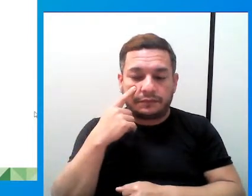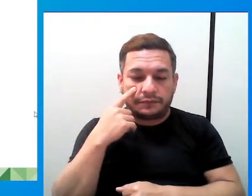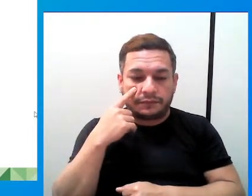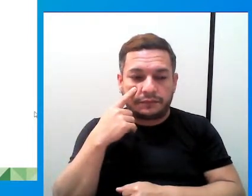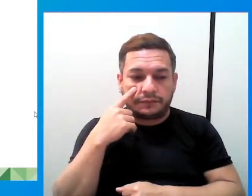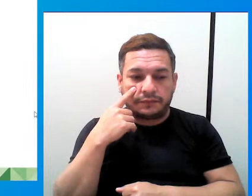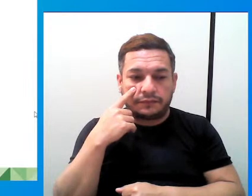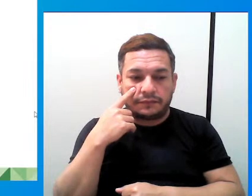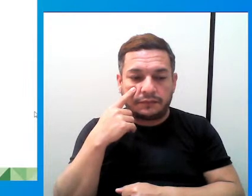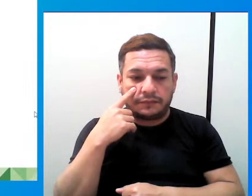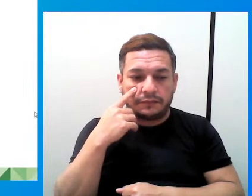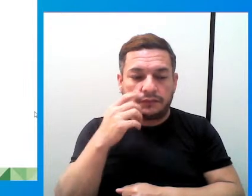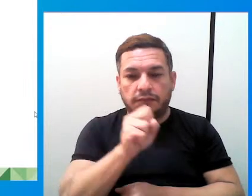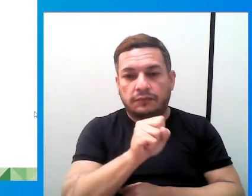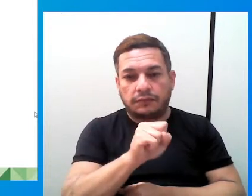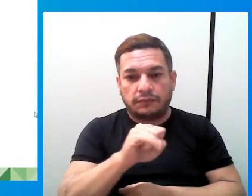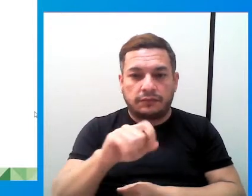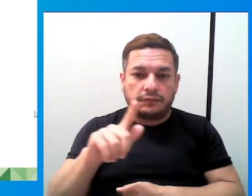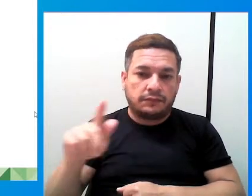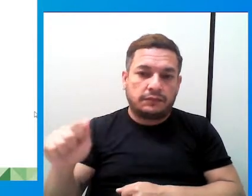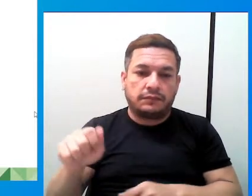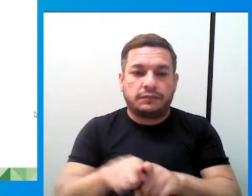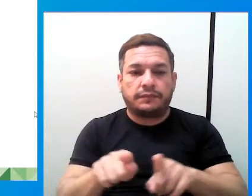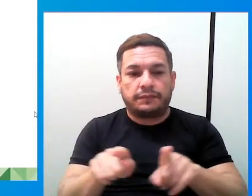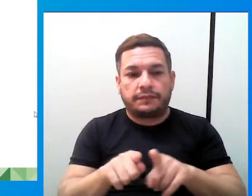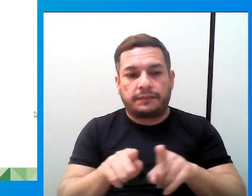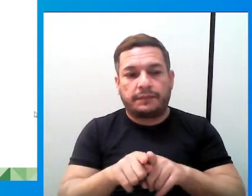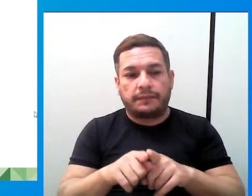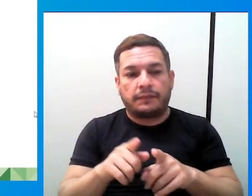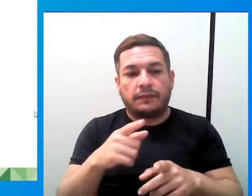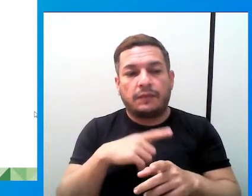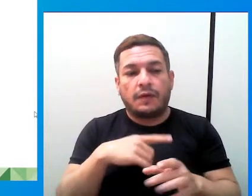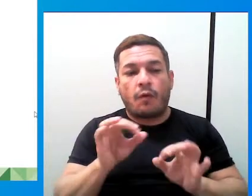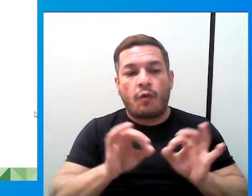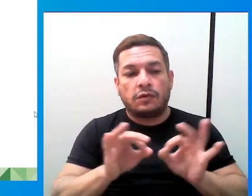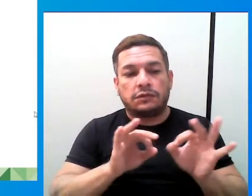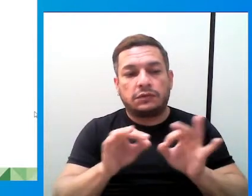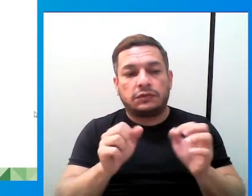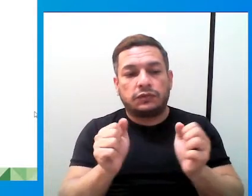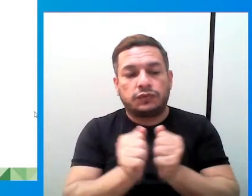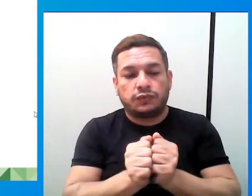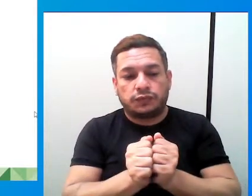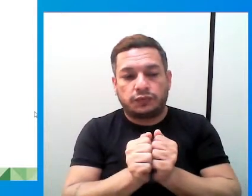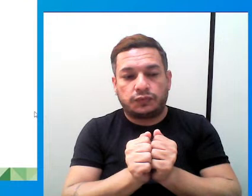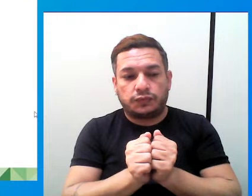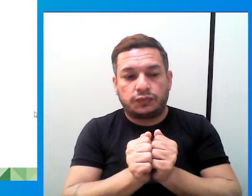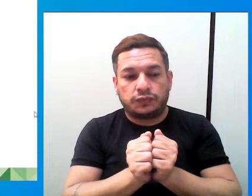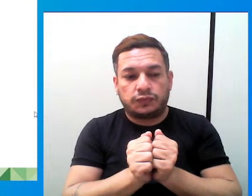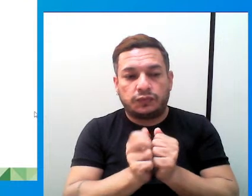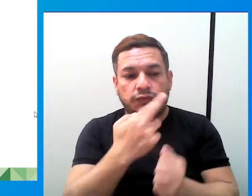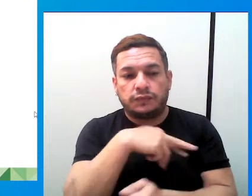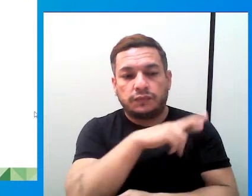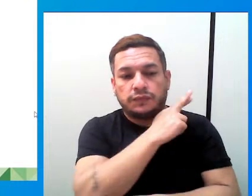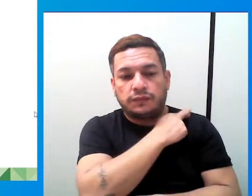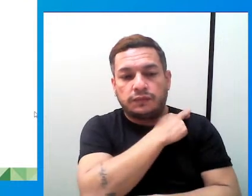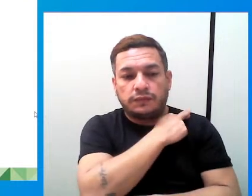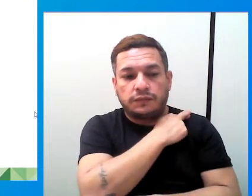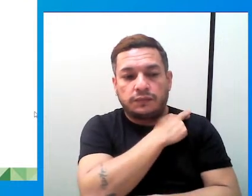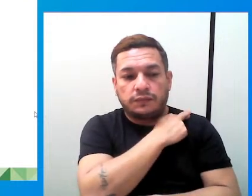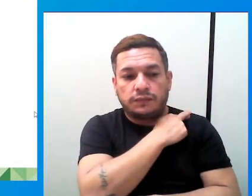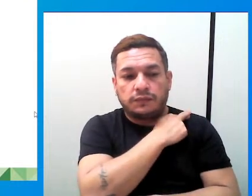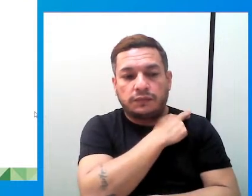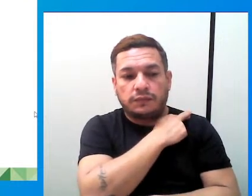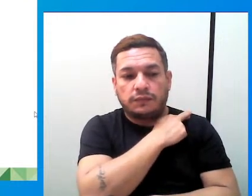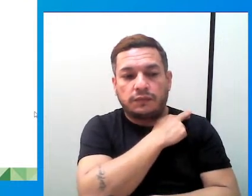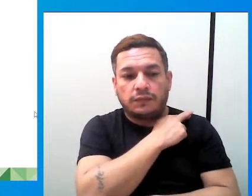nós usamos o SIGA, também é um desafio, nós ainda estamos vivenciando isso junto à DTI, né, ou seja, o SIG não foi desenvolvido